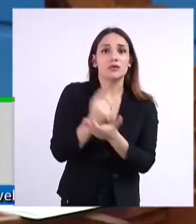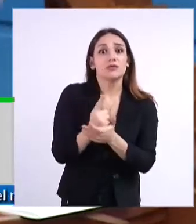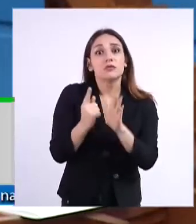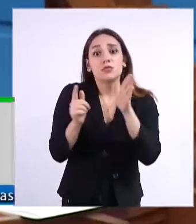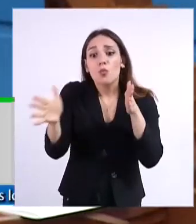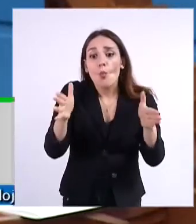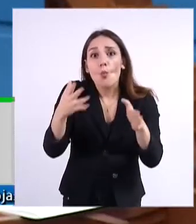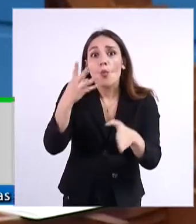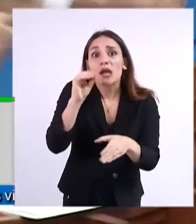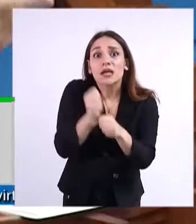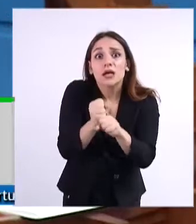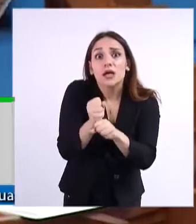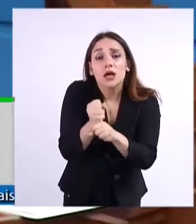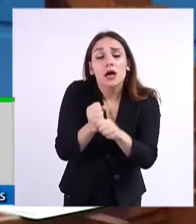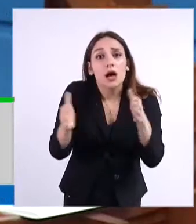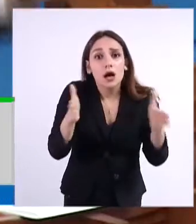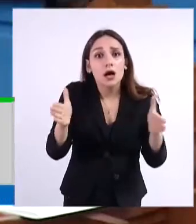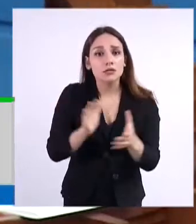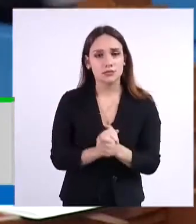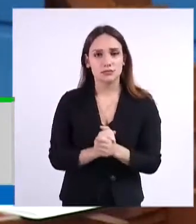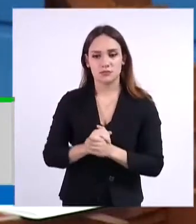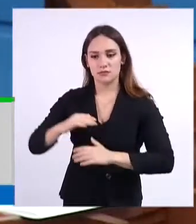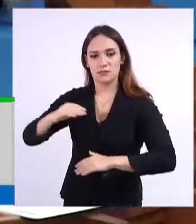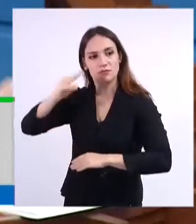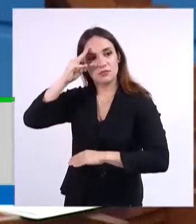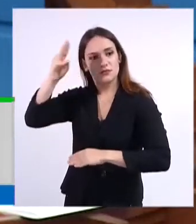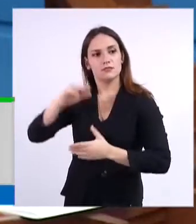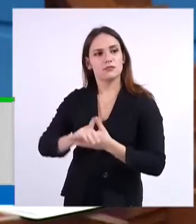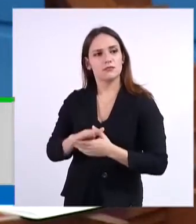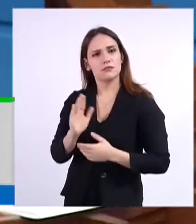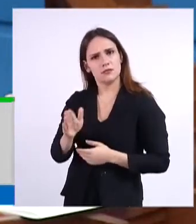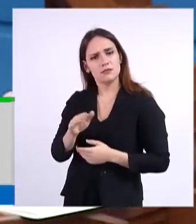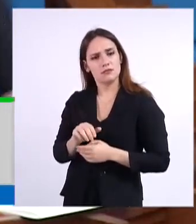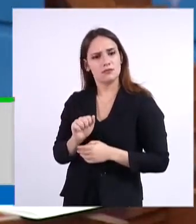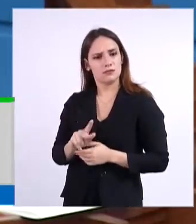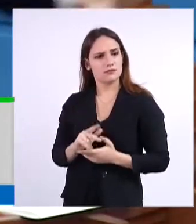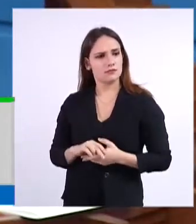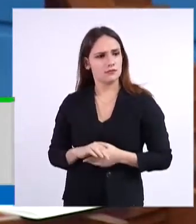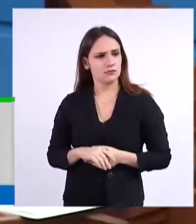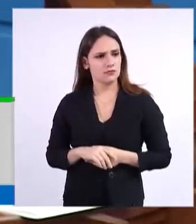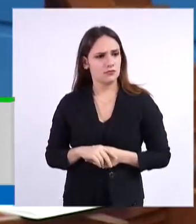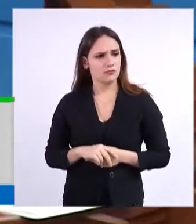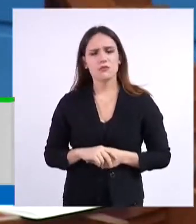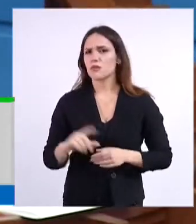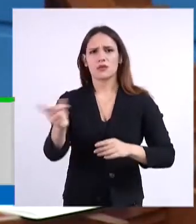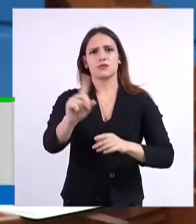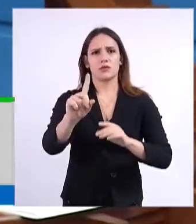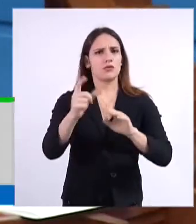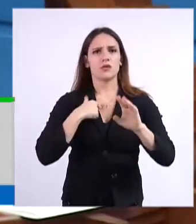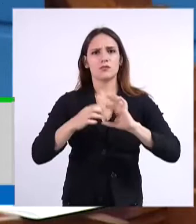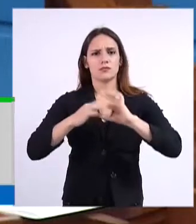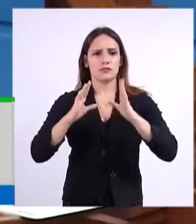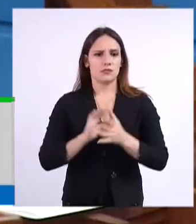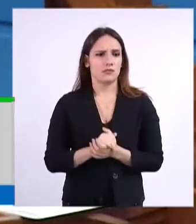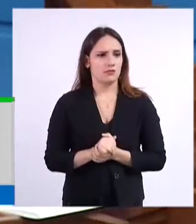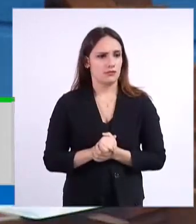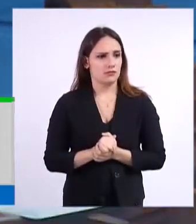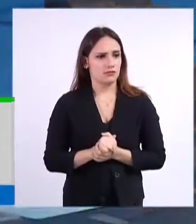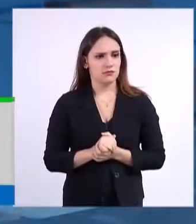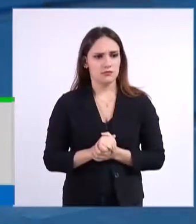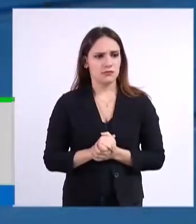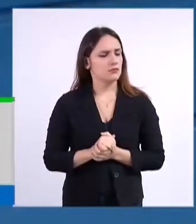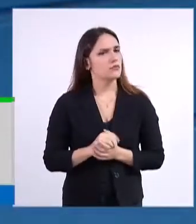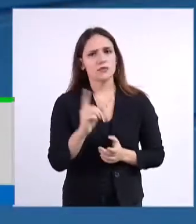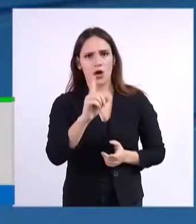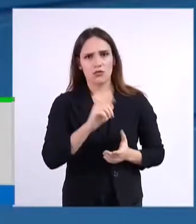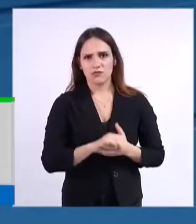40 anos, enquanto o militar vai estar na reserva. Só para lembrar, deputado Não, Pedro eu não Kemp, dei a parte. por gentileza, não, a parte.